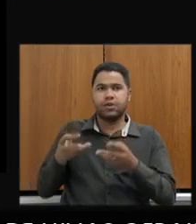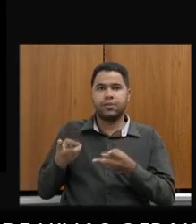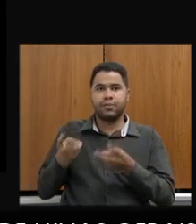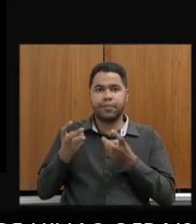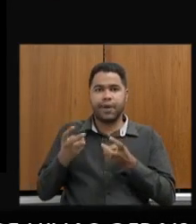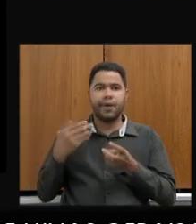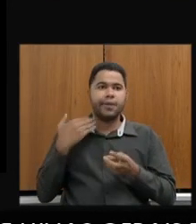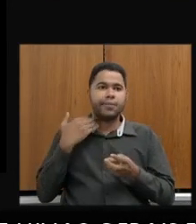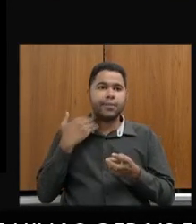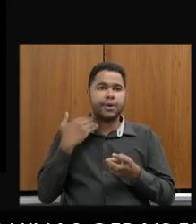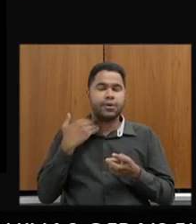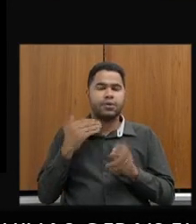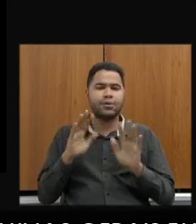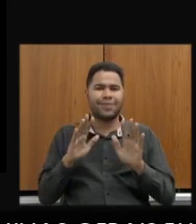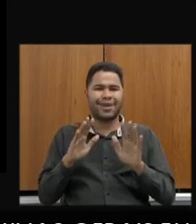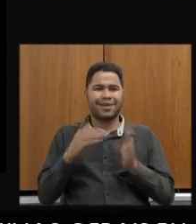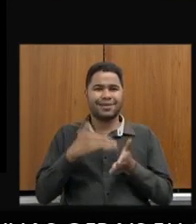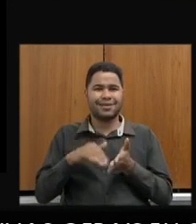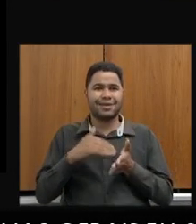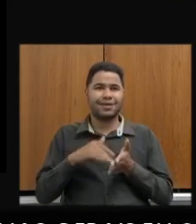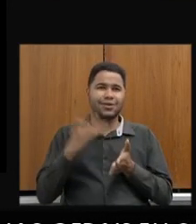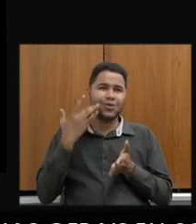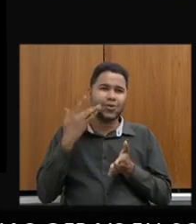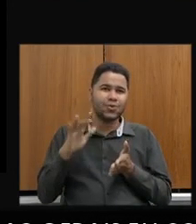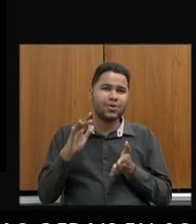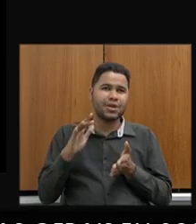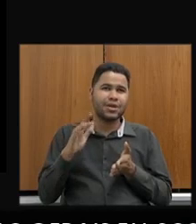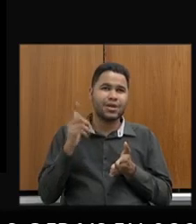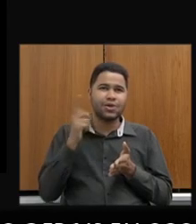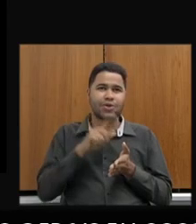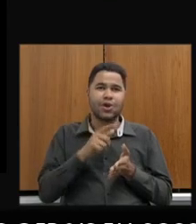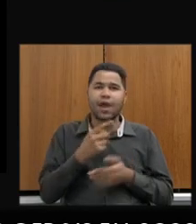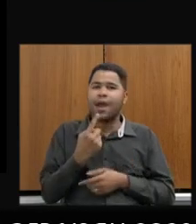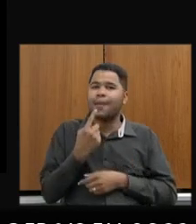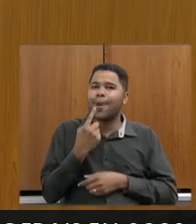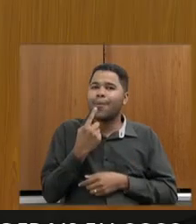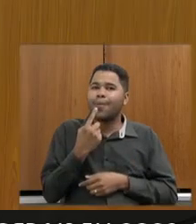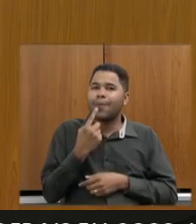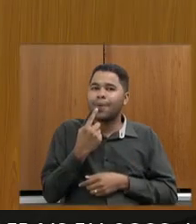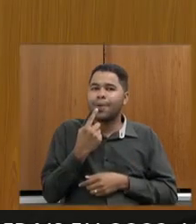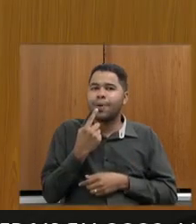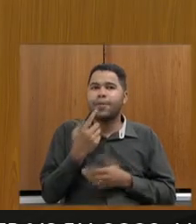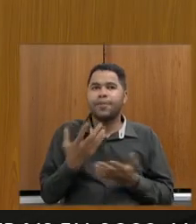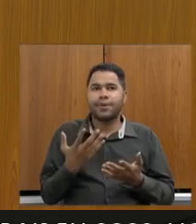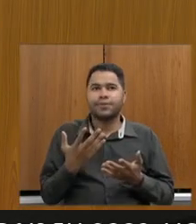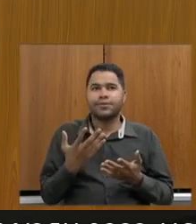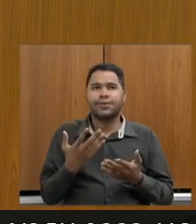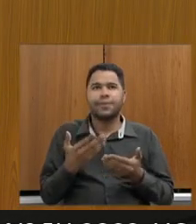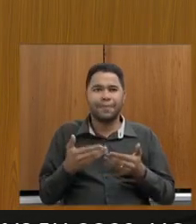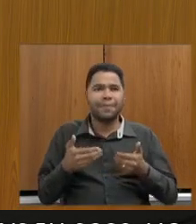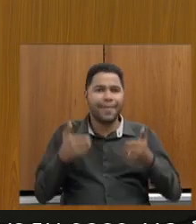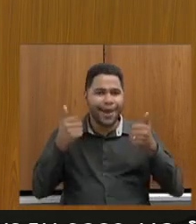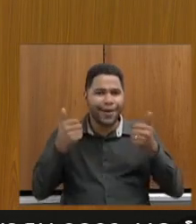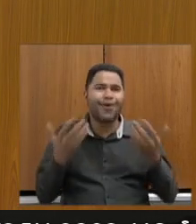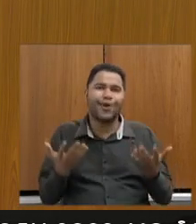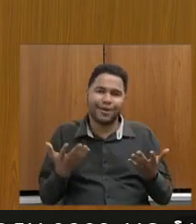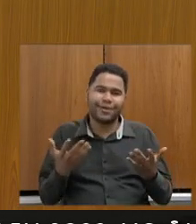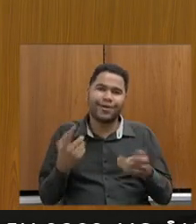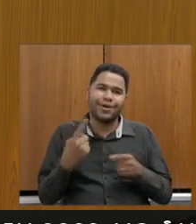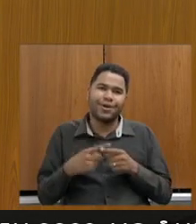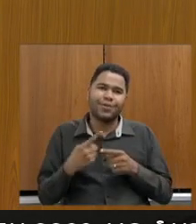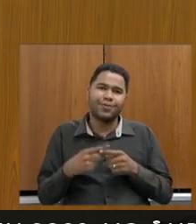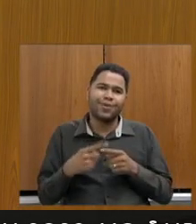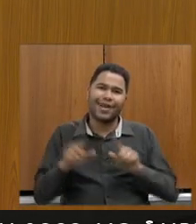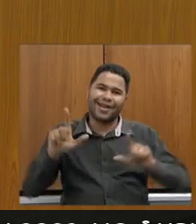gritar por gentileza não sei se dá para subir o microfone aqui aí eu não lembro melhor Melhorou o áudio olha o que